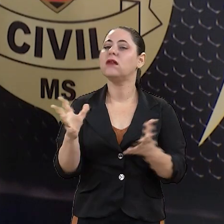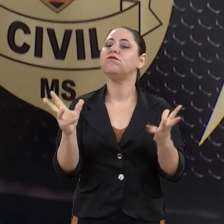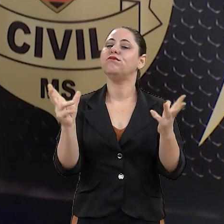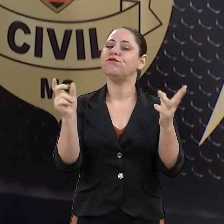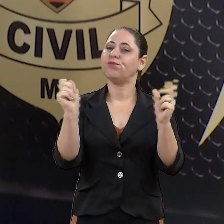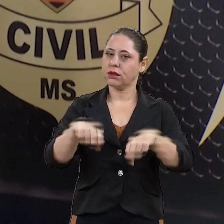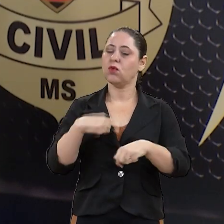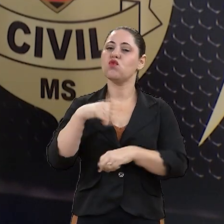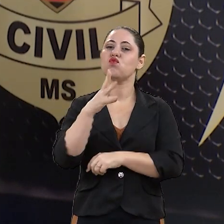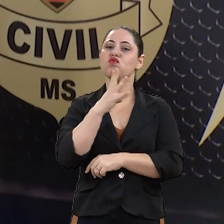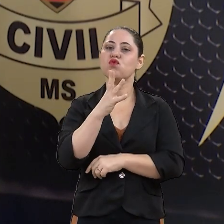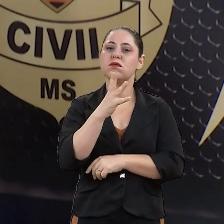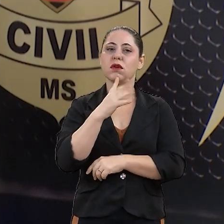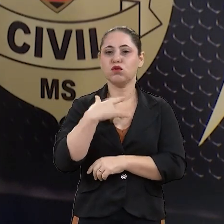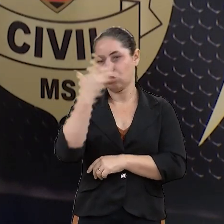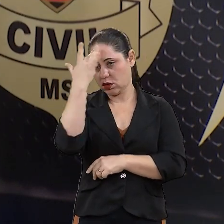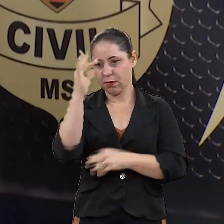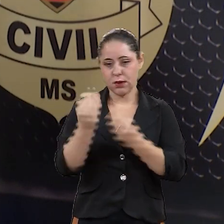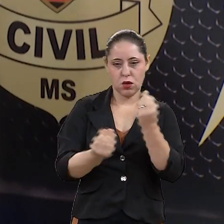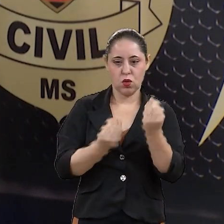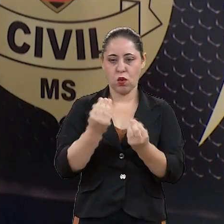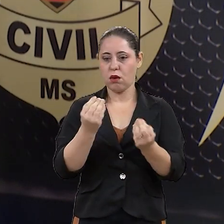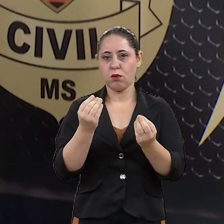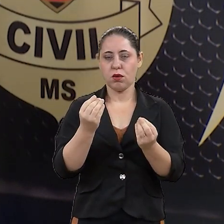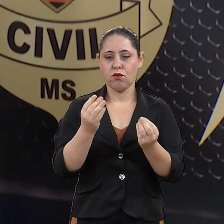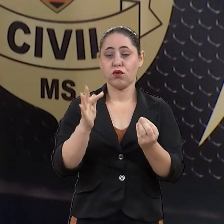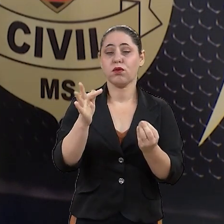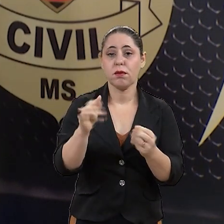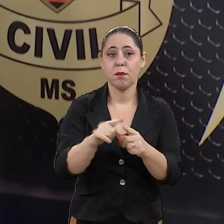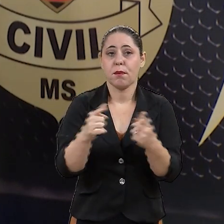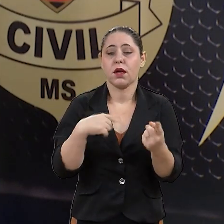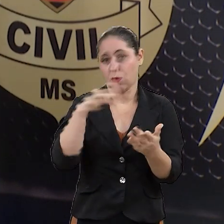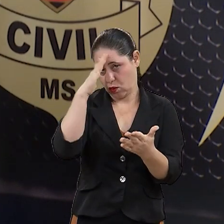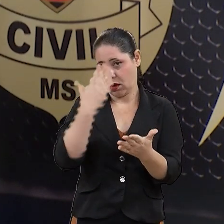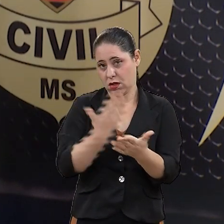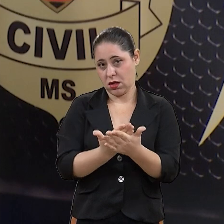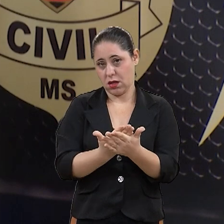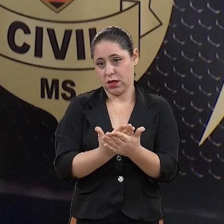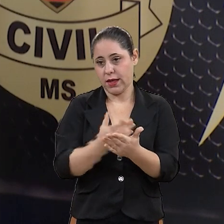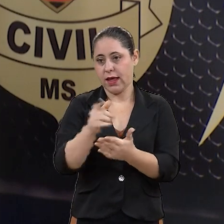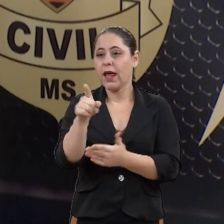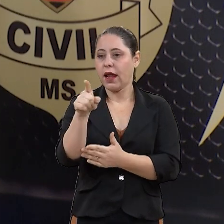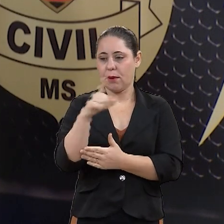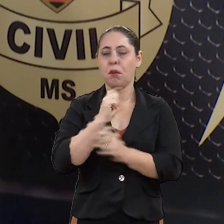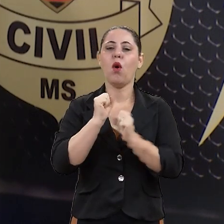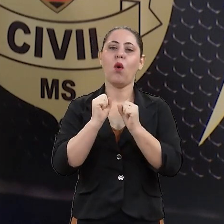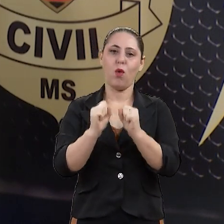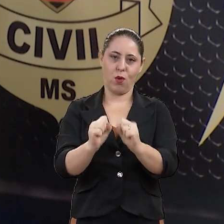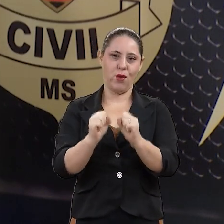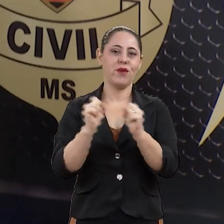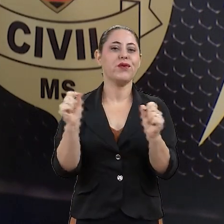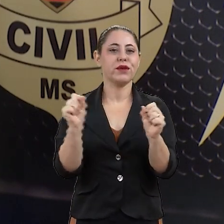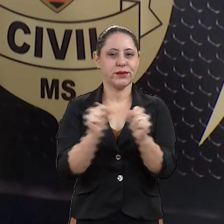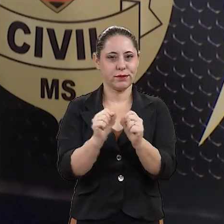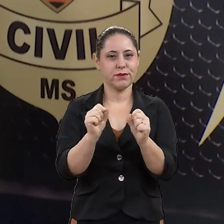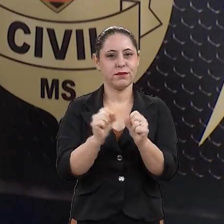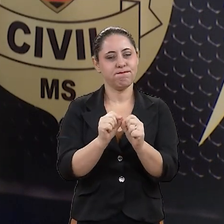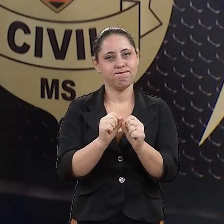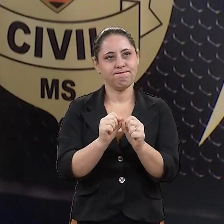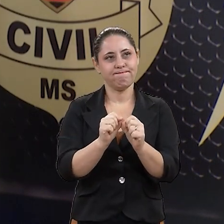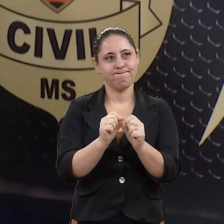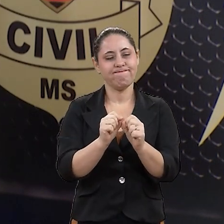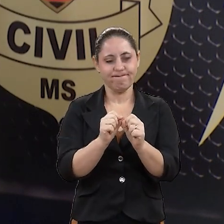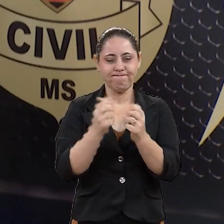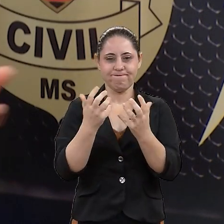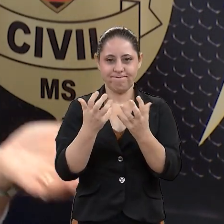dele. Para mim, eu realmente não sabia como seria. Mas eu acreditando nisso, na capacidade, no que ele poderia fazer, eu